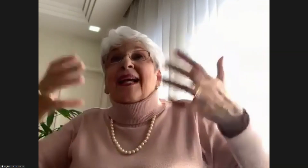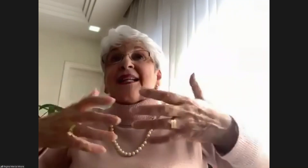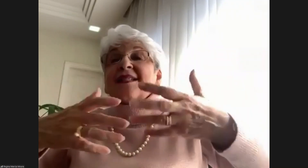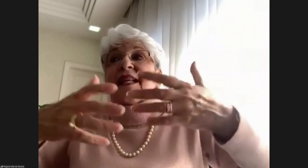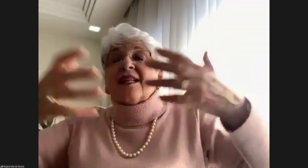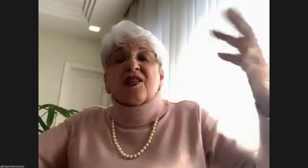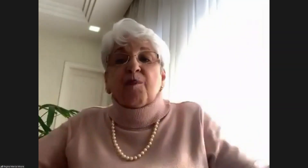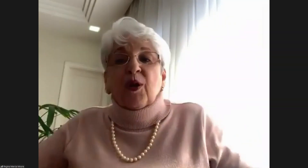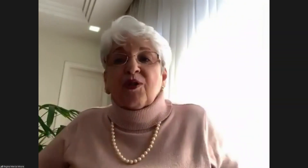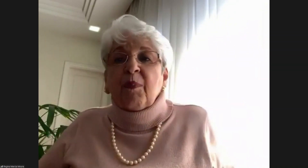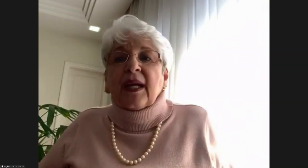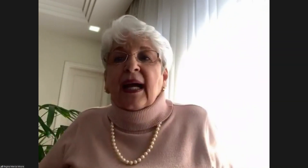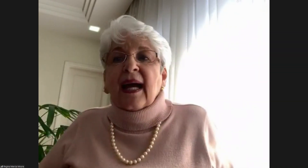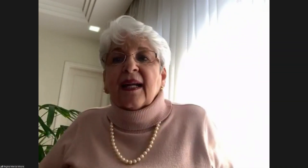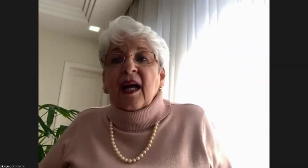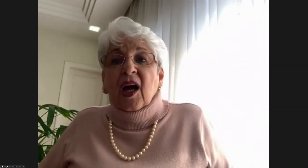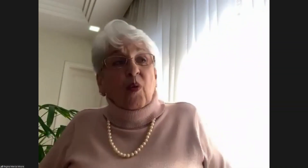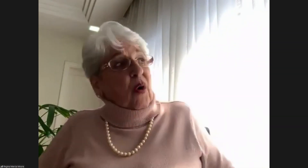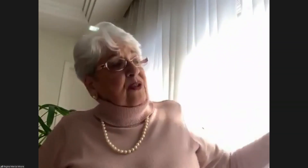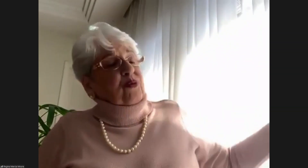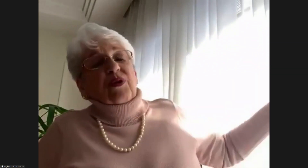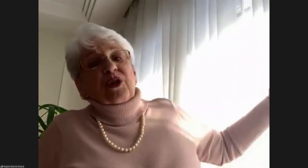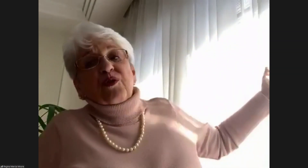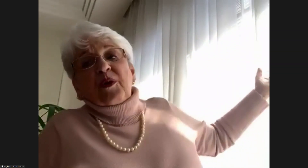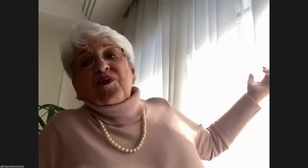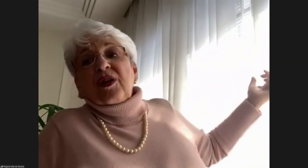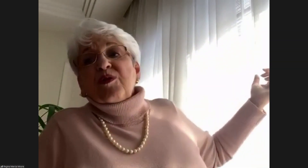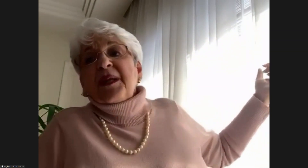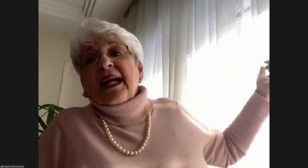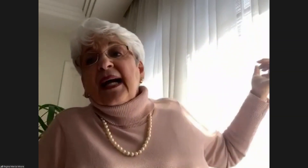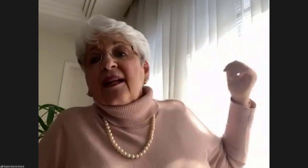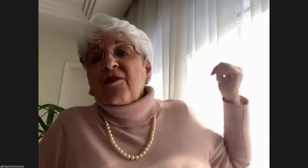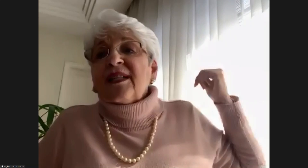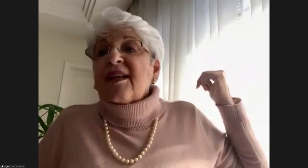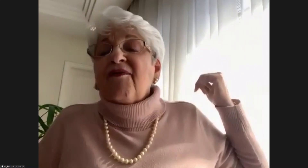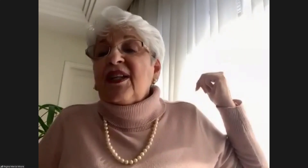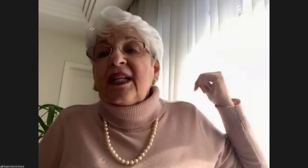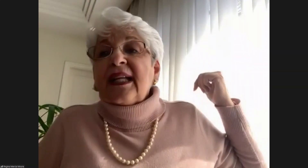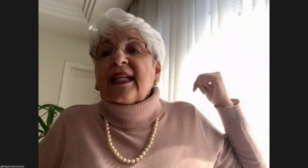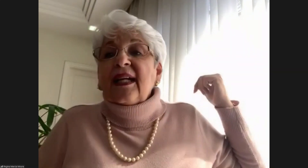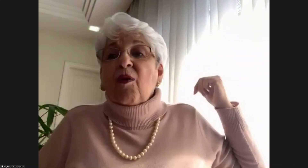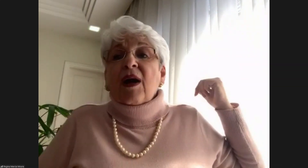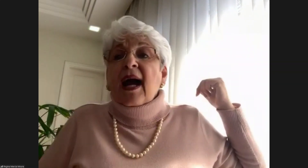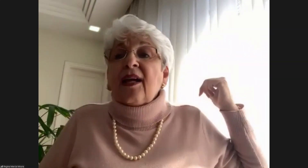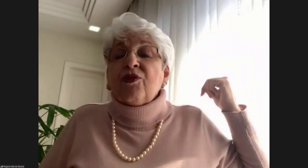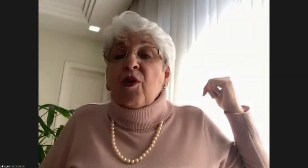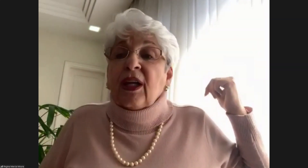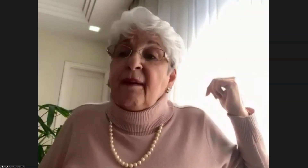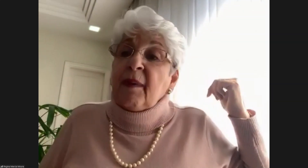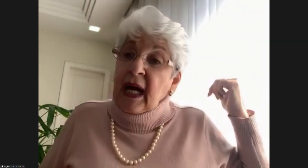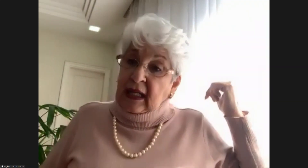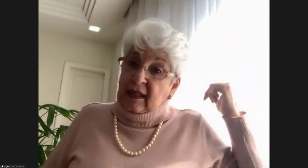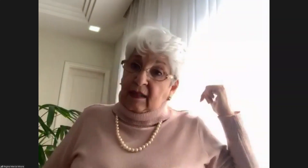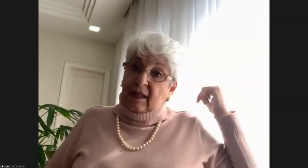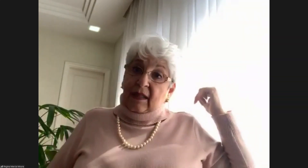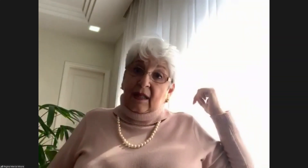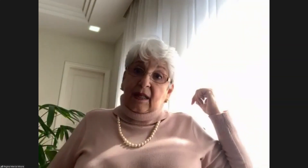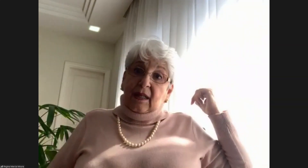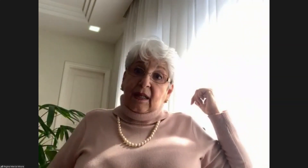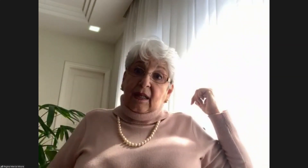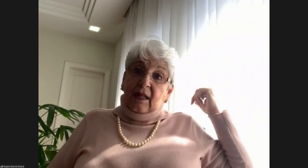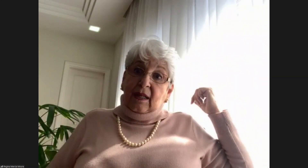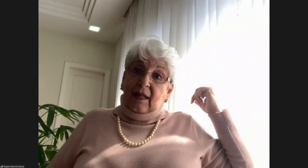para que as crianças possam brincar. Quanto que os meus filhos brincaram nesta avenida aqui com o carrinho de rolemã?